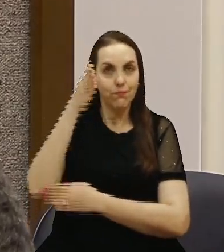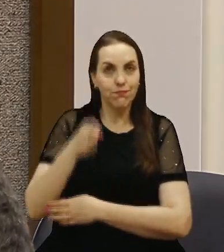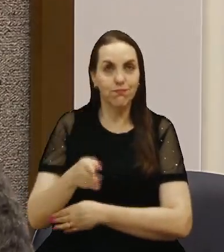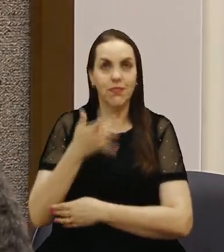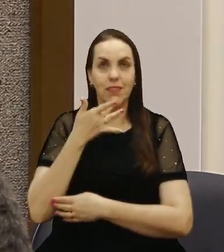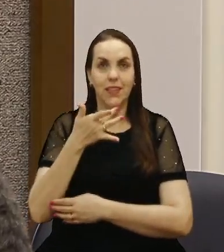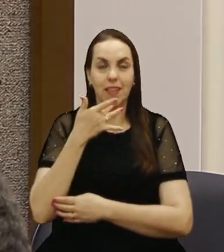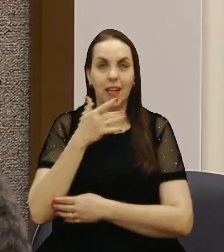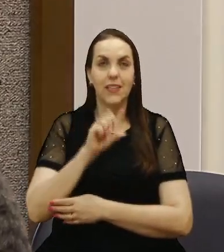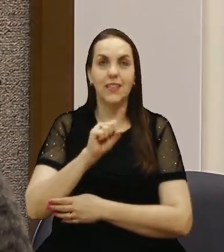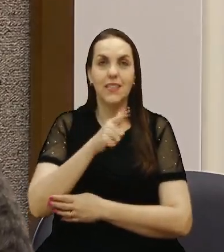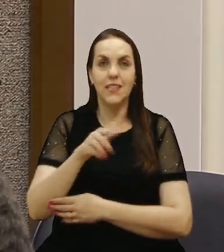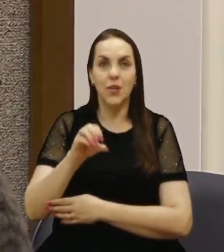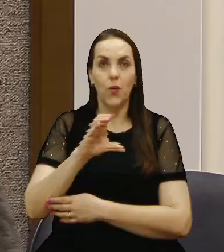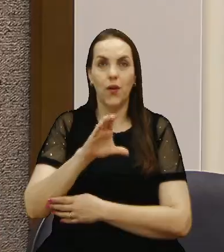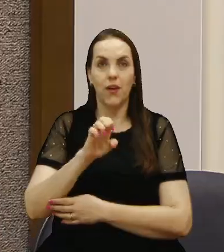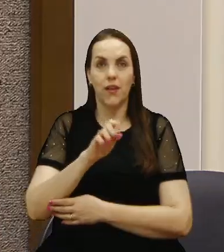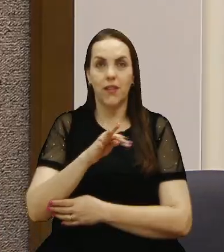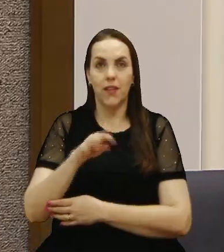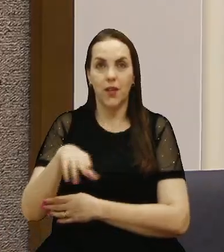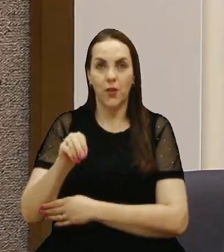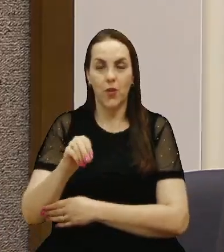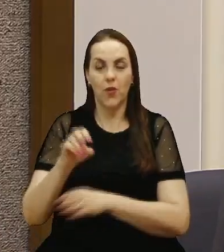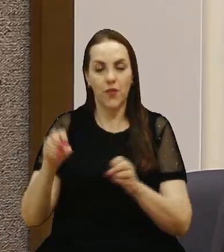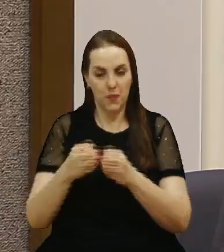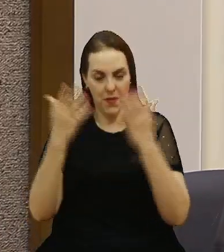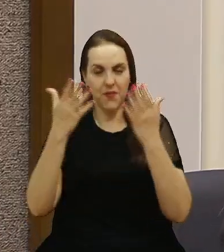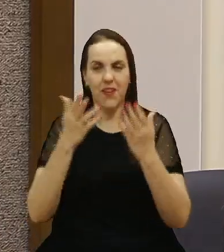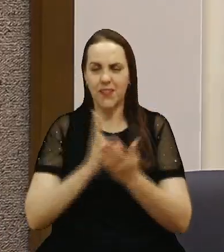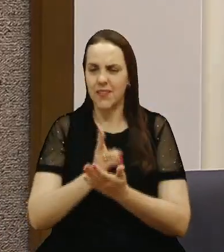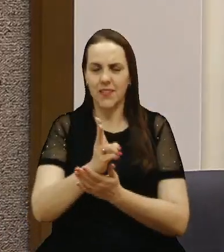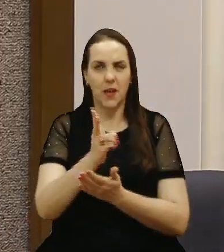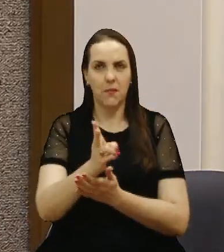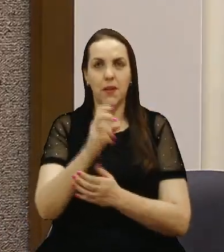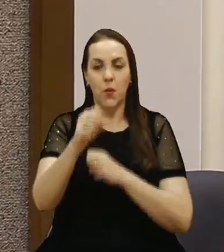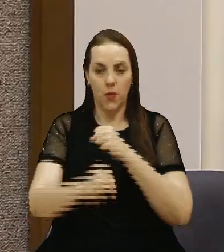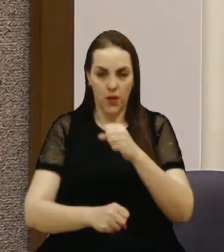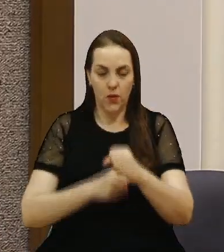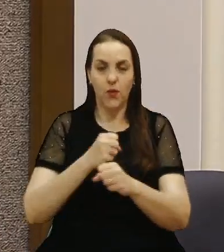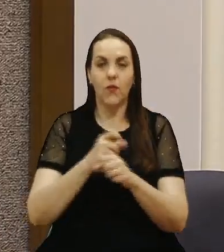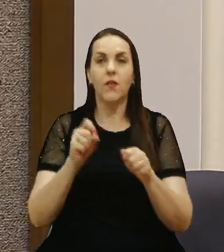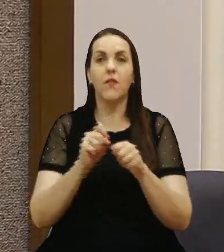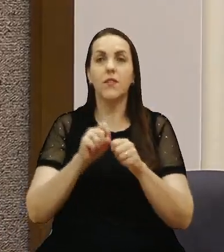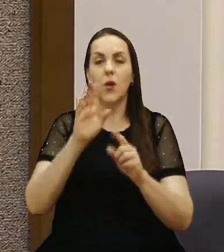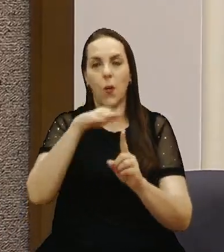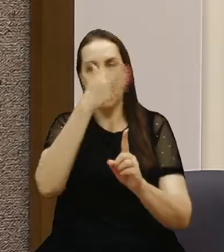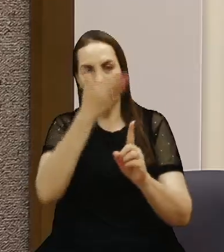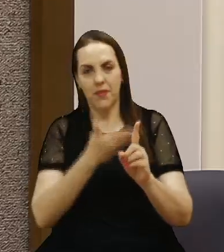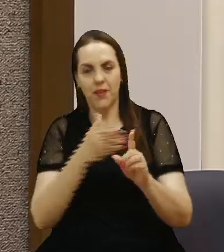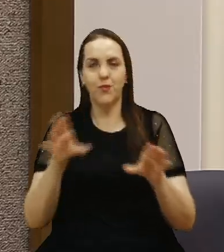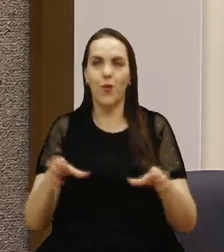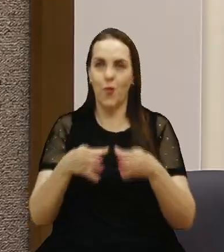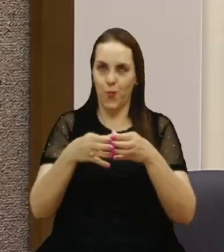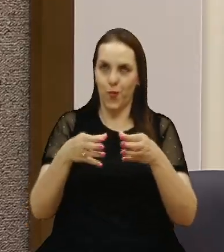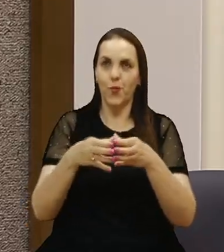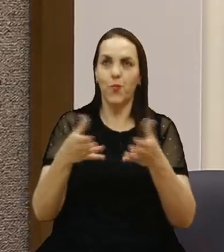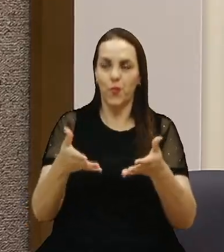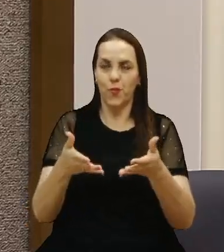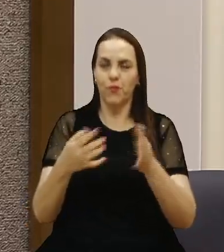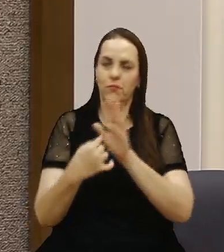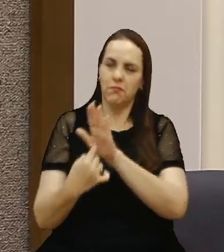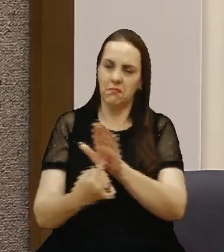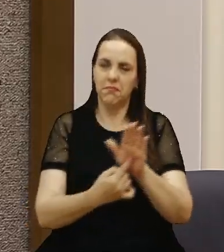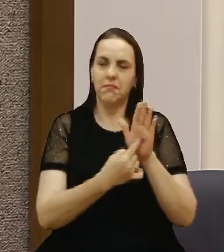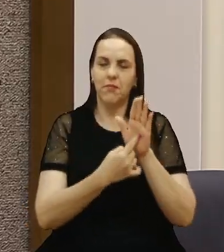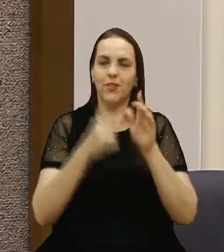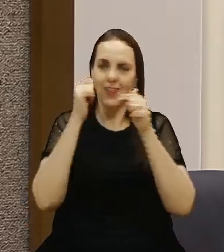uma confraternização. Então, ano que vem, vamos fazer uma homenagem a esse grupo que mostra